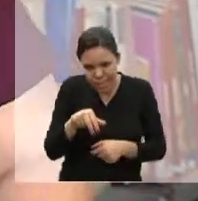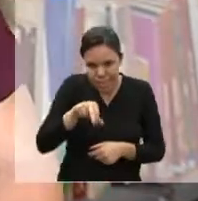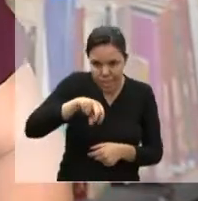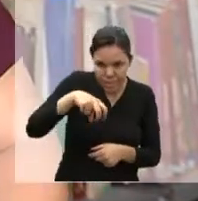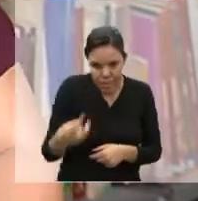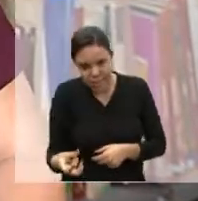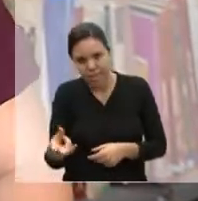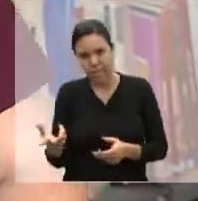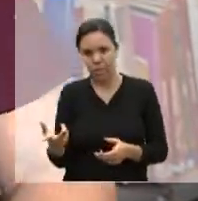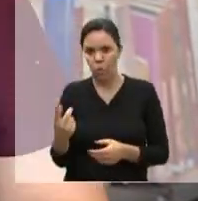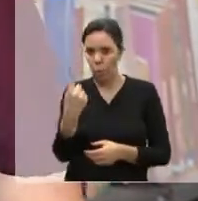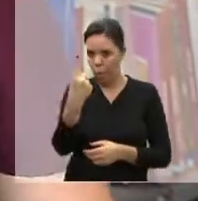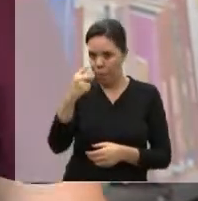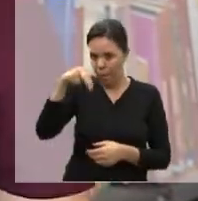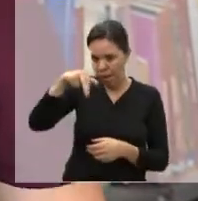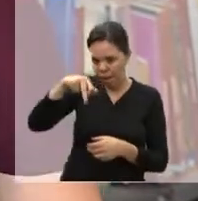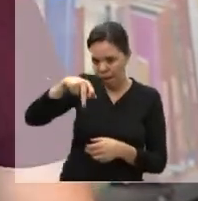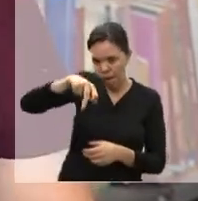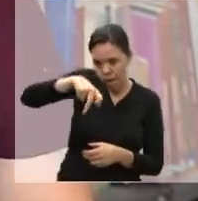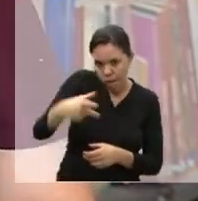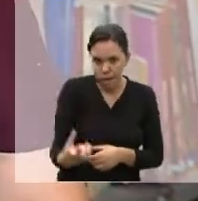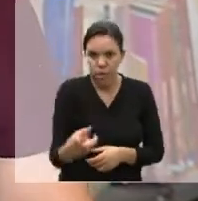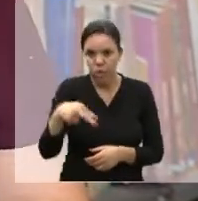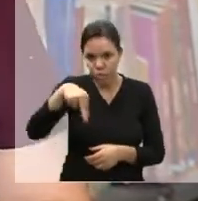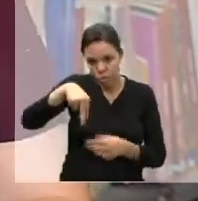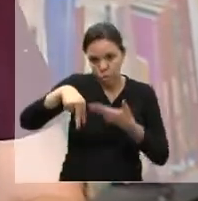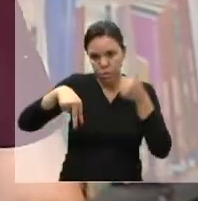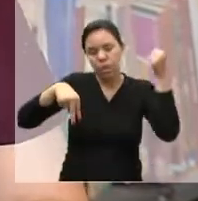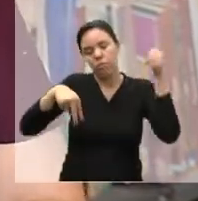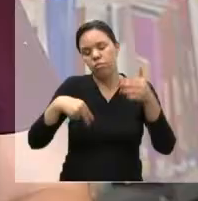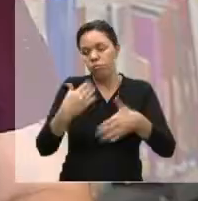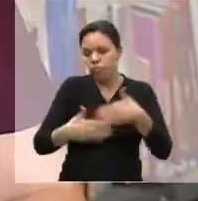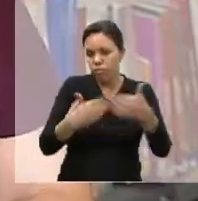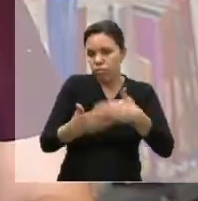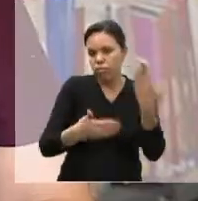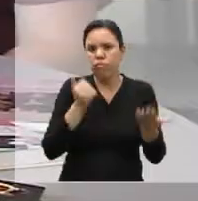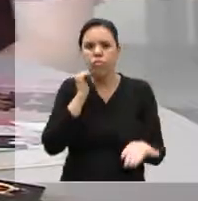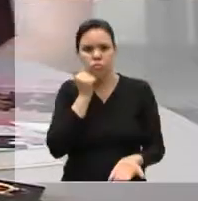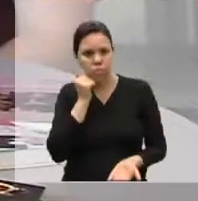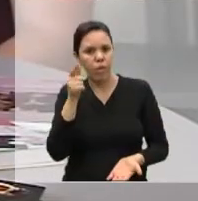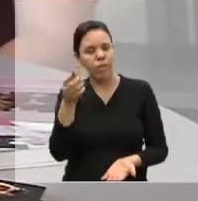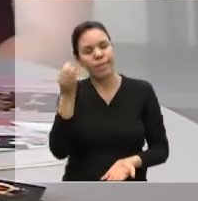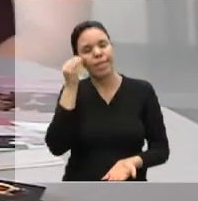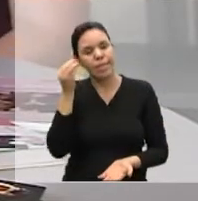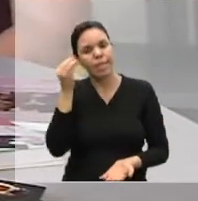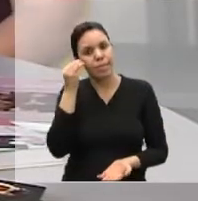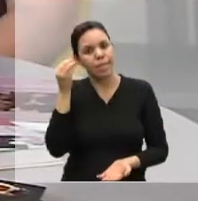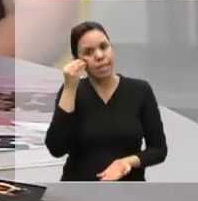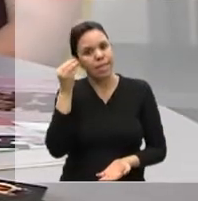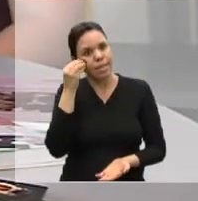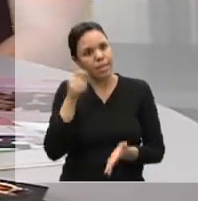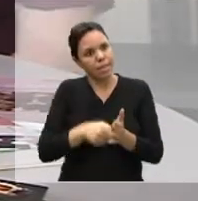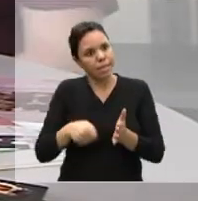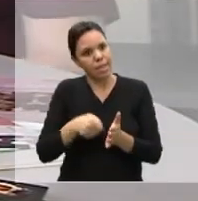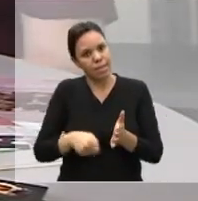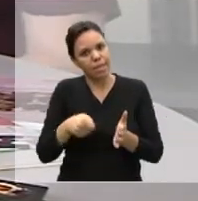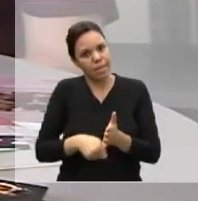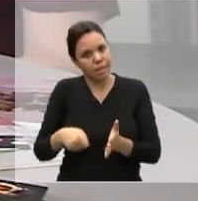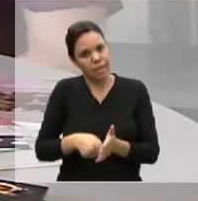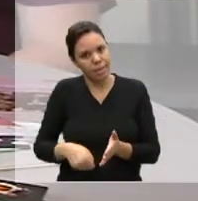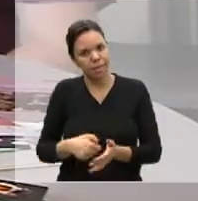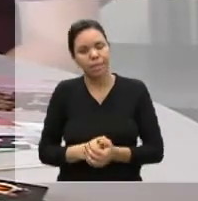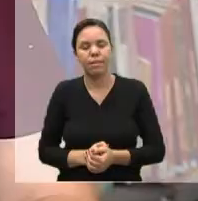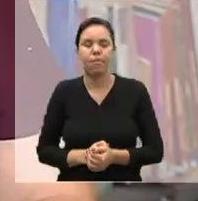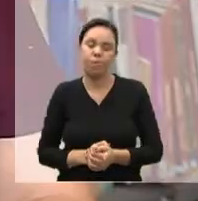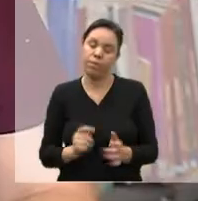ficar só numa perna não vai dar certo, ficar em 2 é melhor. Esse é um processo científico, você vai testando e vendo qual que é o melhor. Né? Vai tentando.